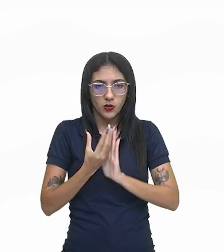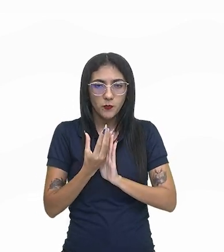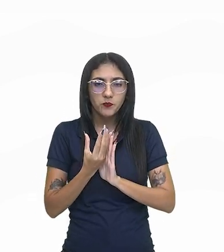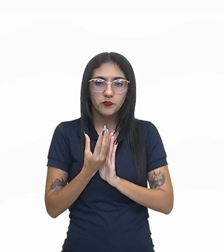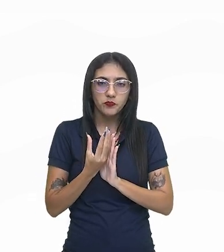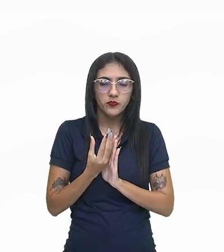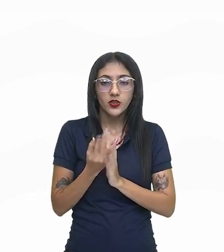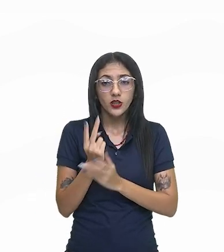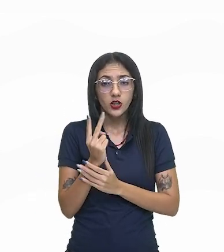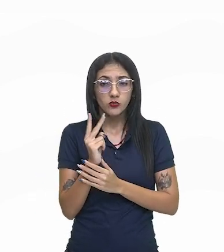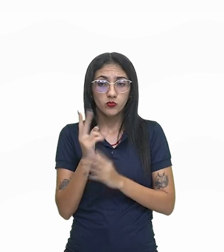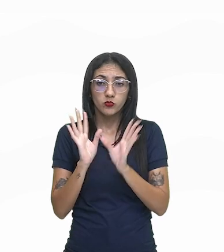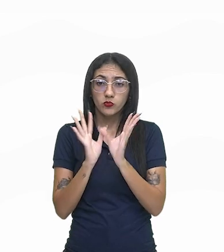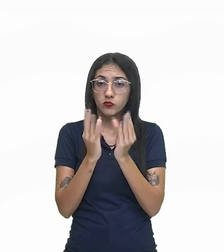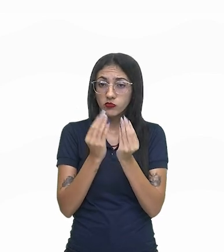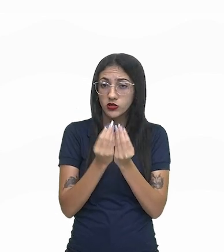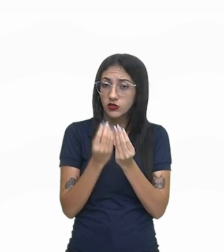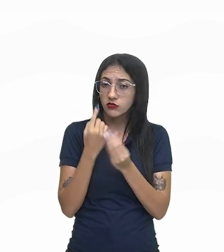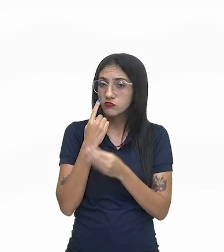glicose, né, apresentada aí por